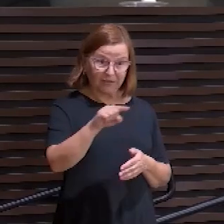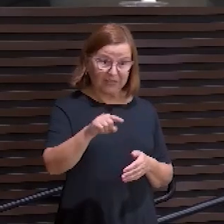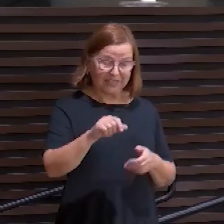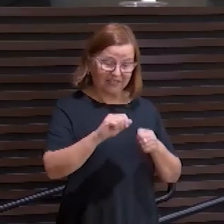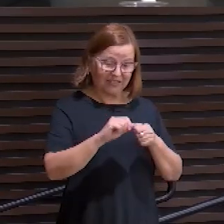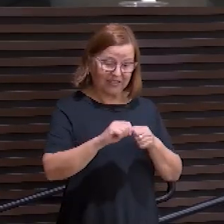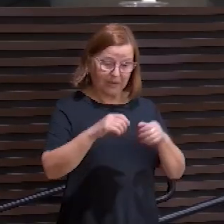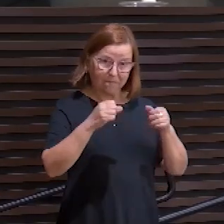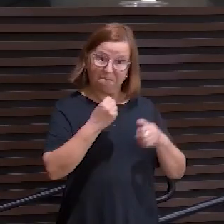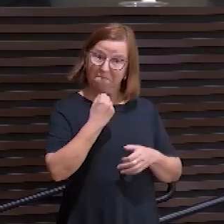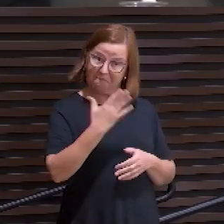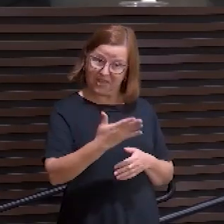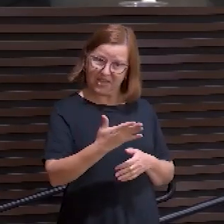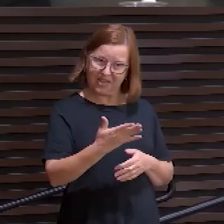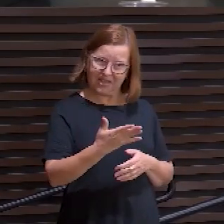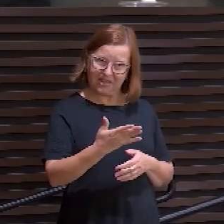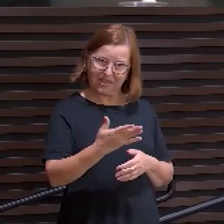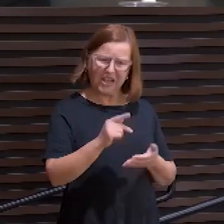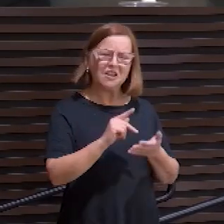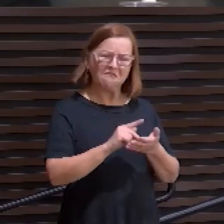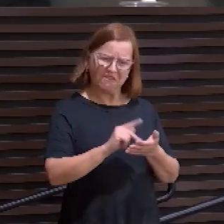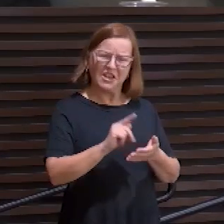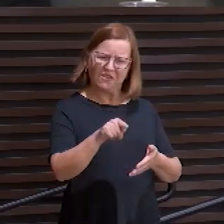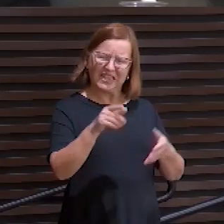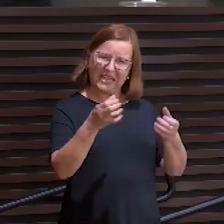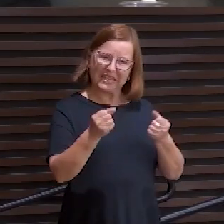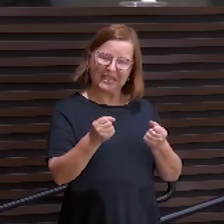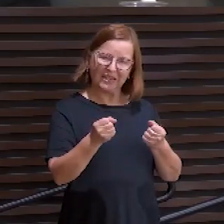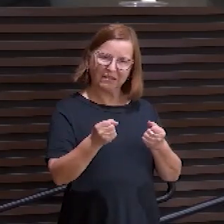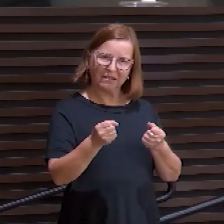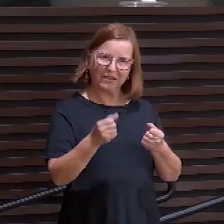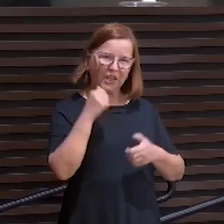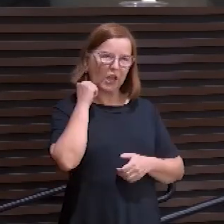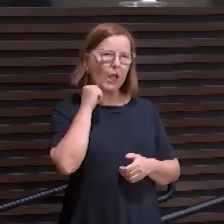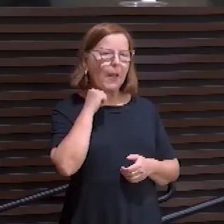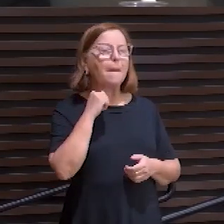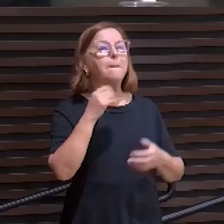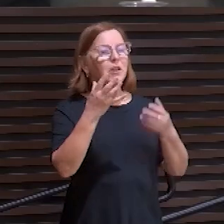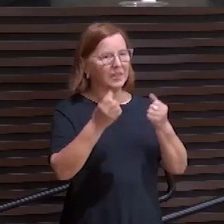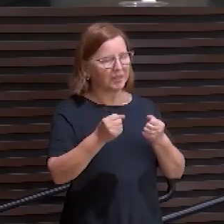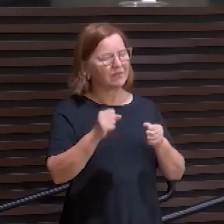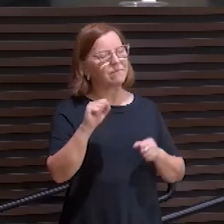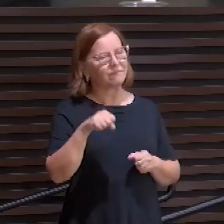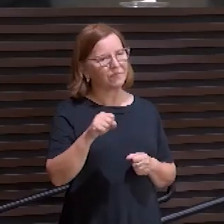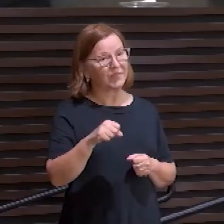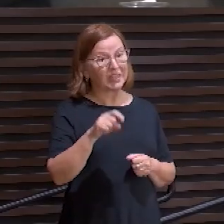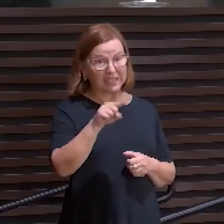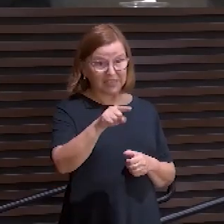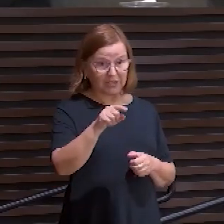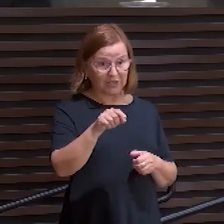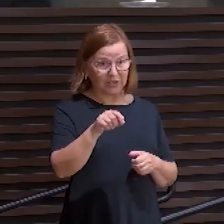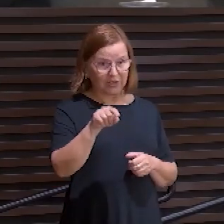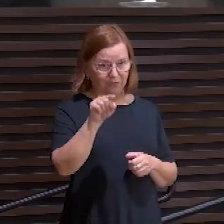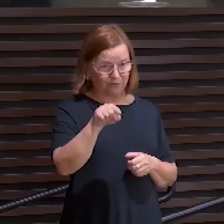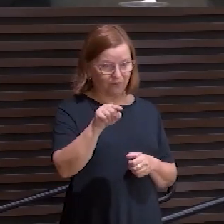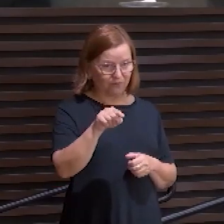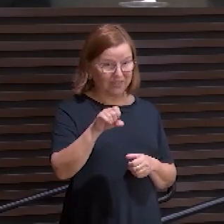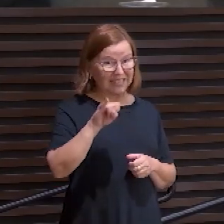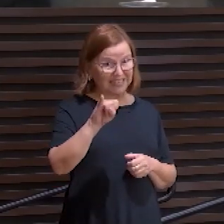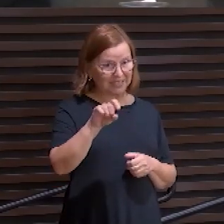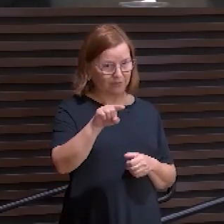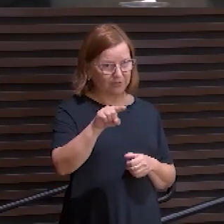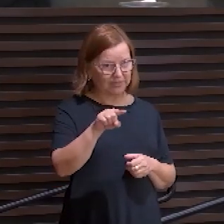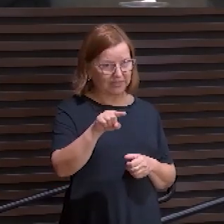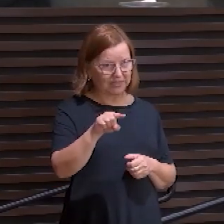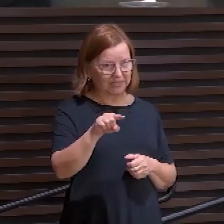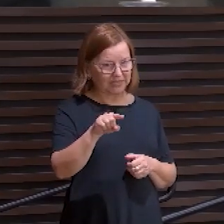bem, não é certo que serás aceito? Abel não foi aceito? Se você proceder bem, será que você não vai